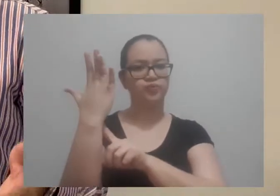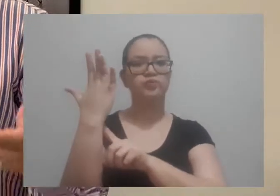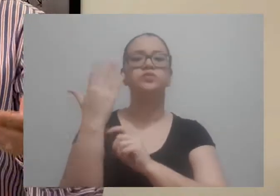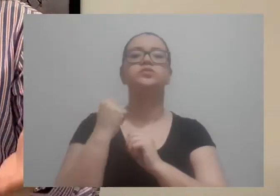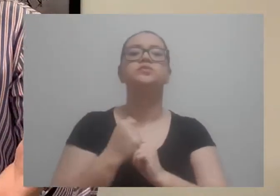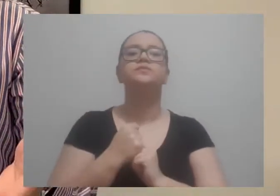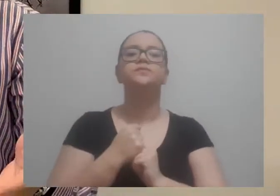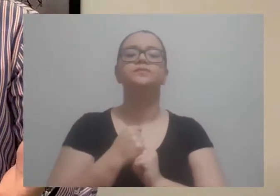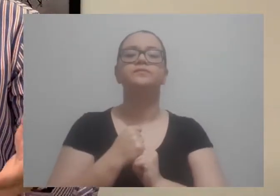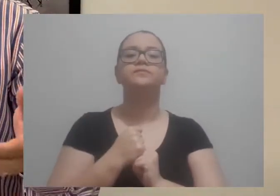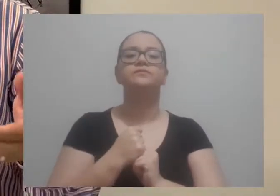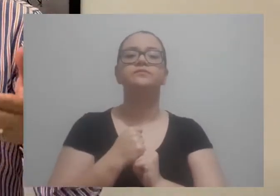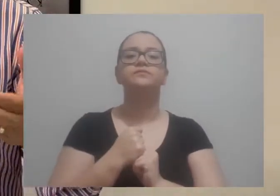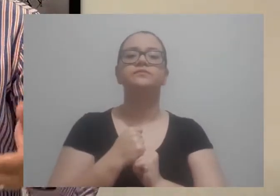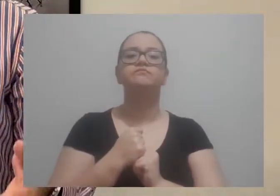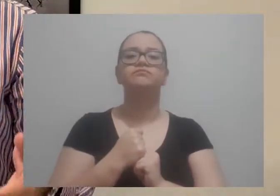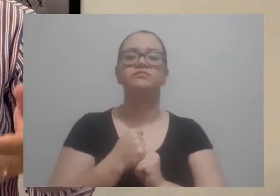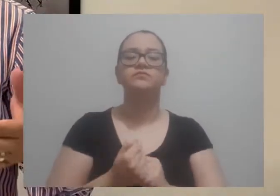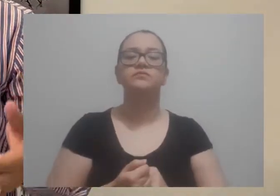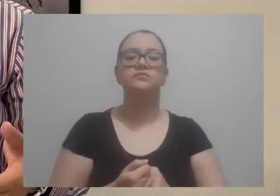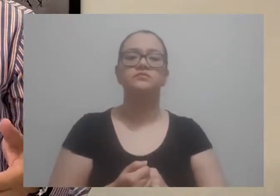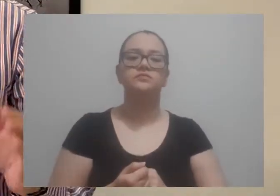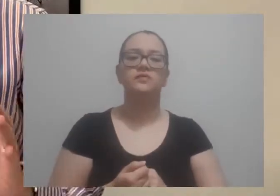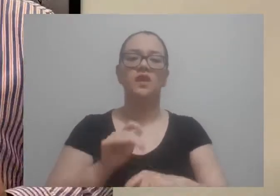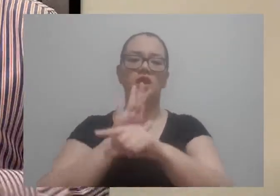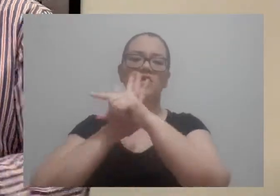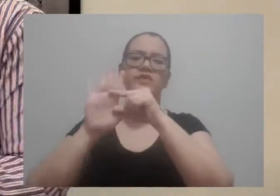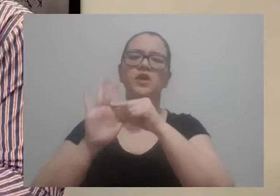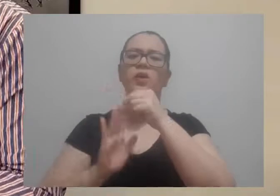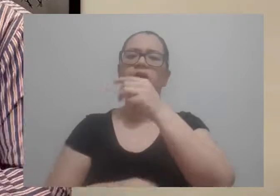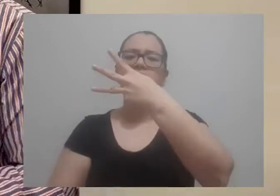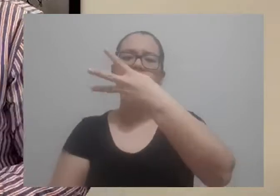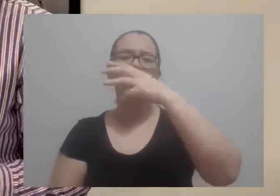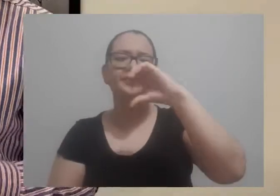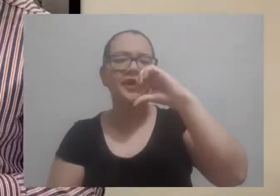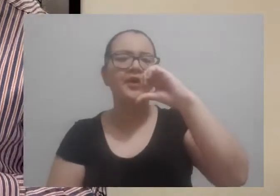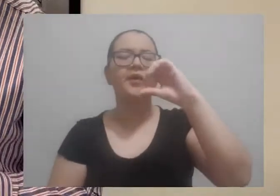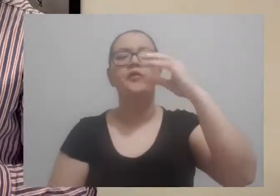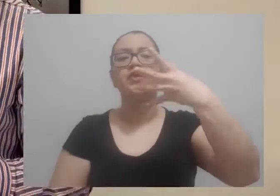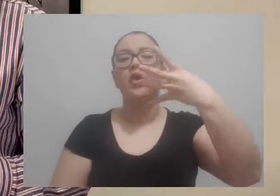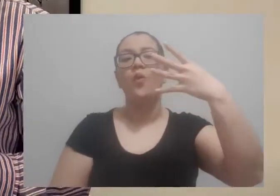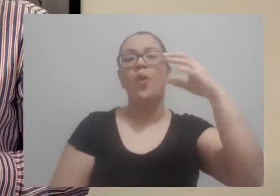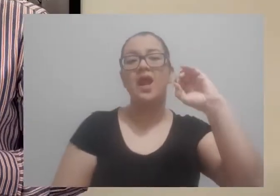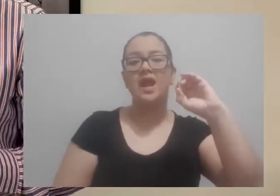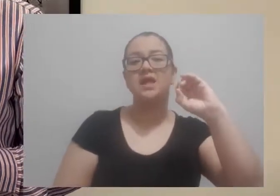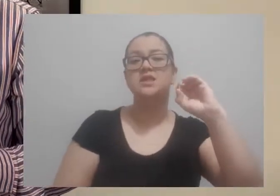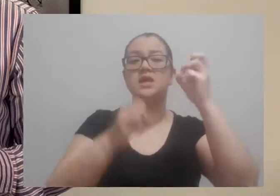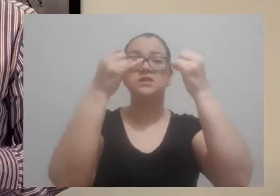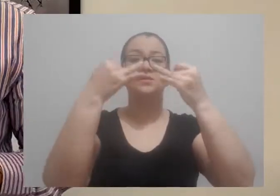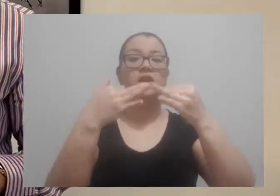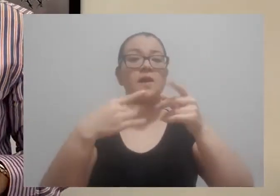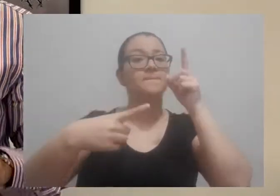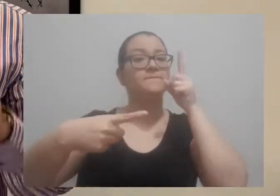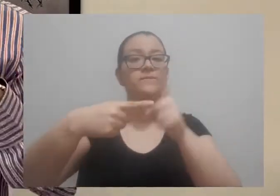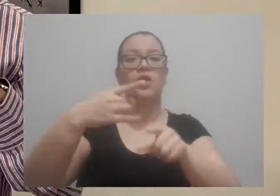no que se refere lá aos versículos 39, 40, está falando para não retaliar. Aqui no versículo 45,